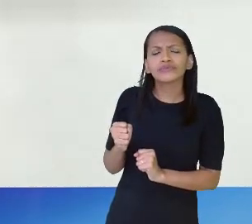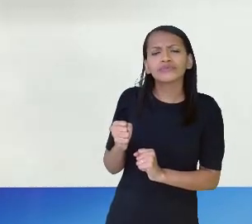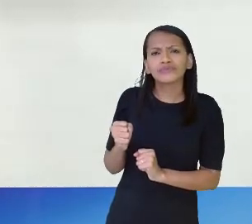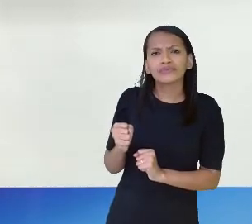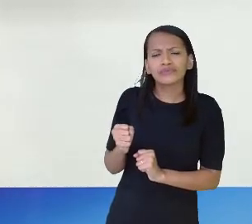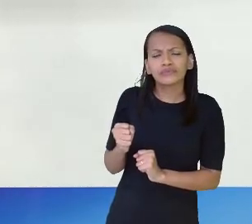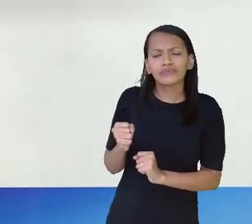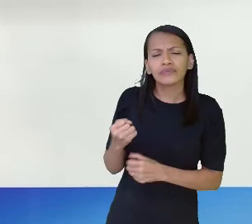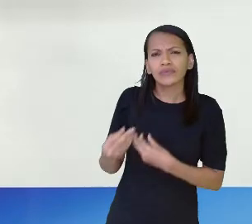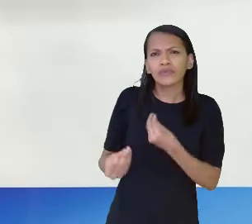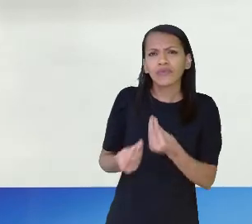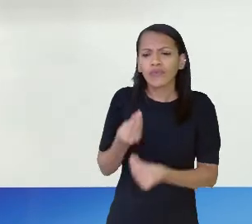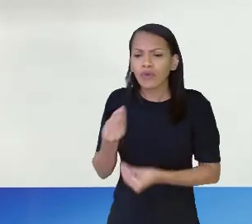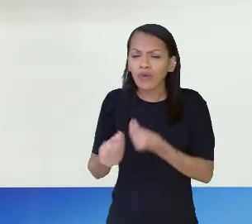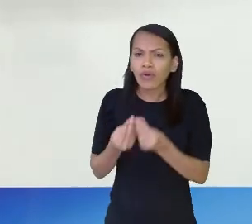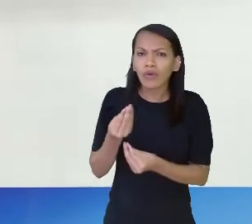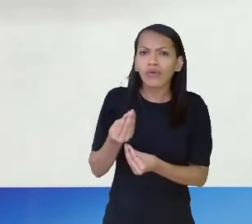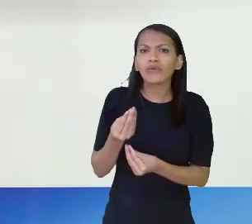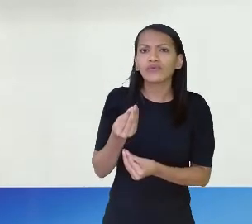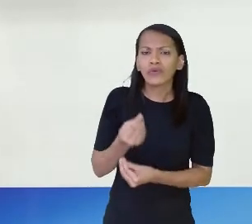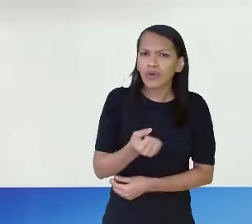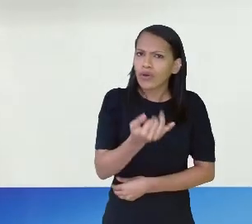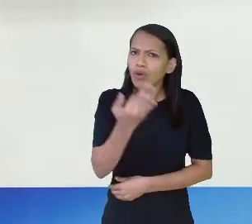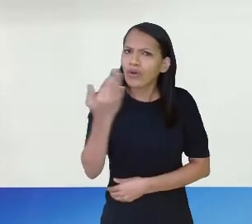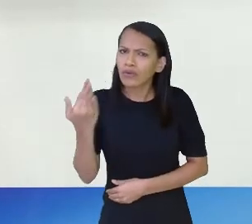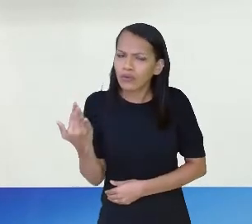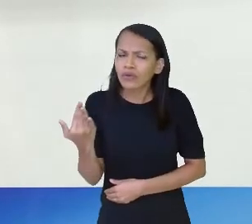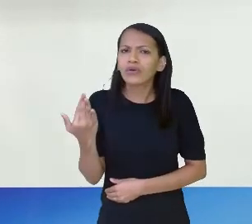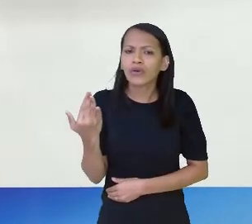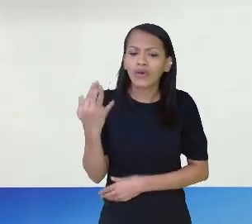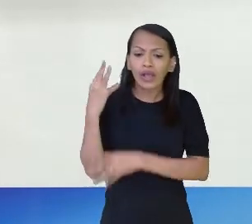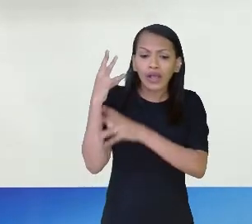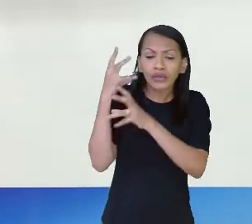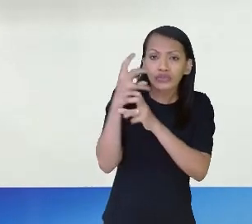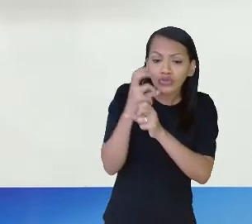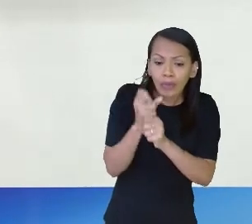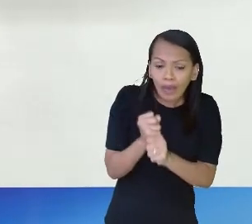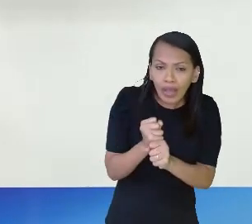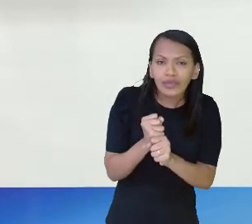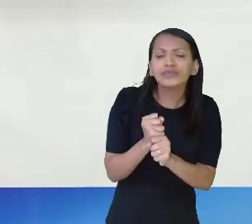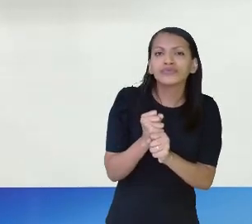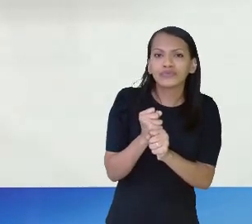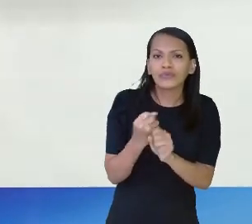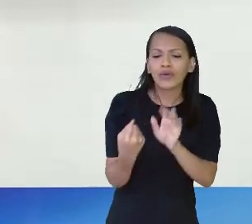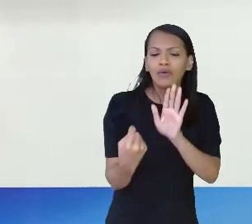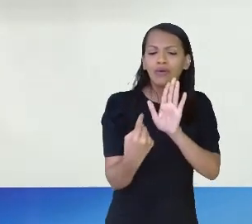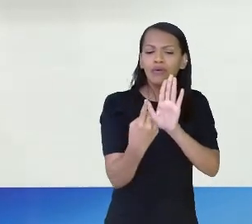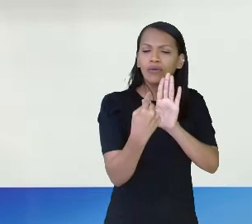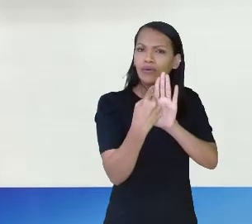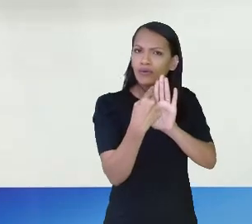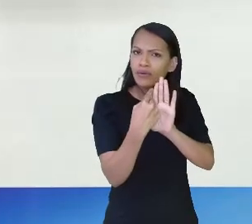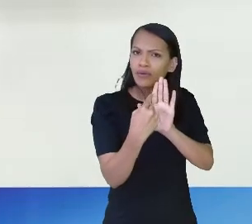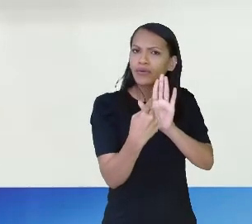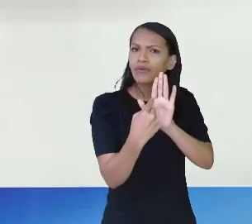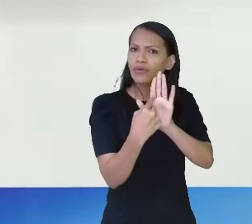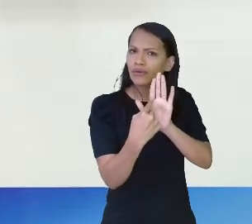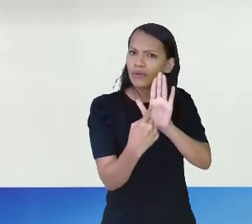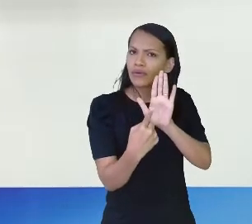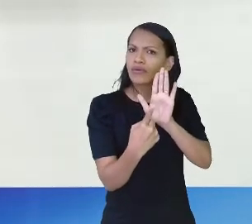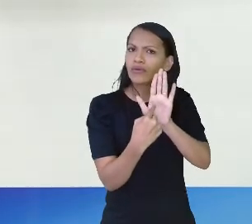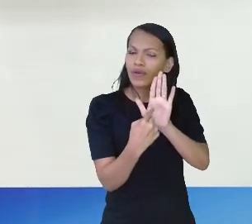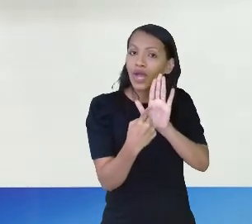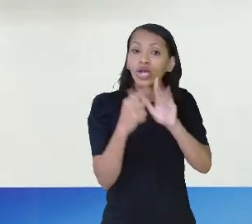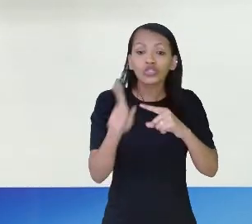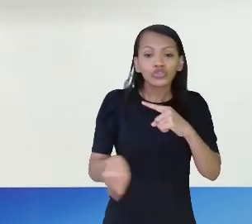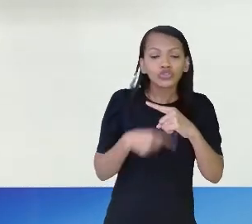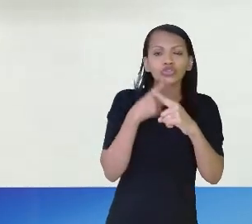quantidade de casas do meu tabuleiro somando casinha por casinha, né? Fazendo uma adição, não é isso? Ó,